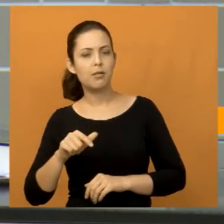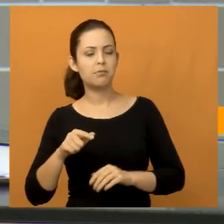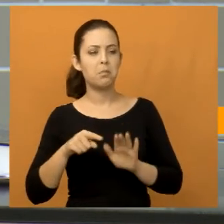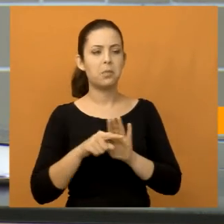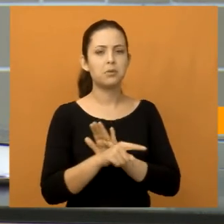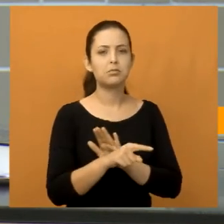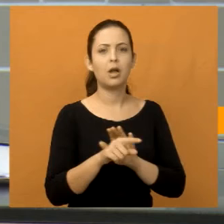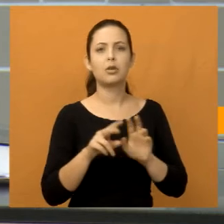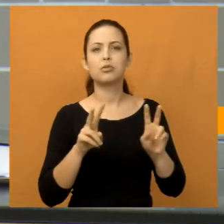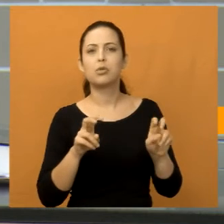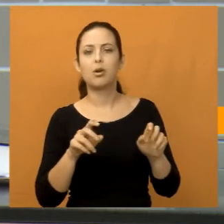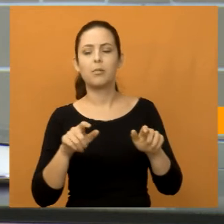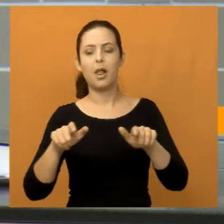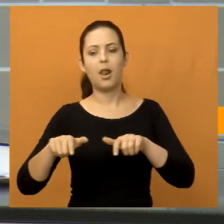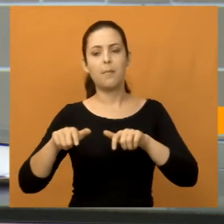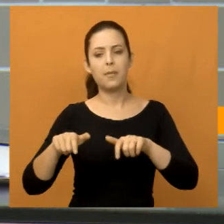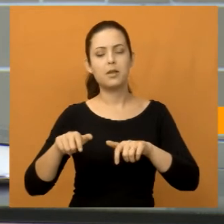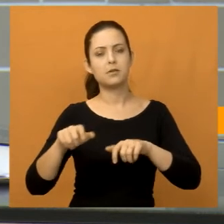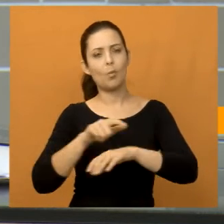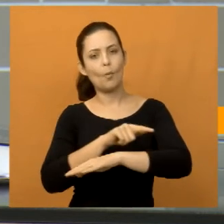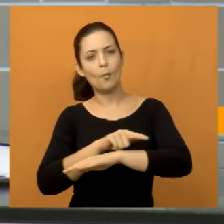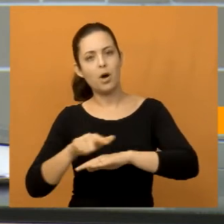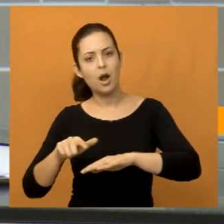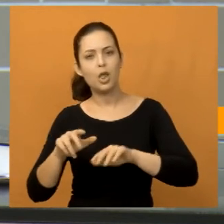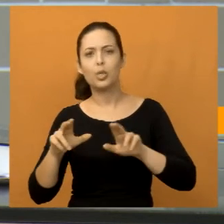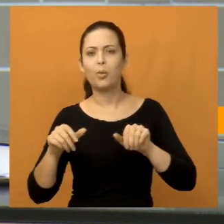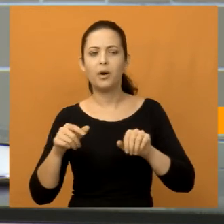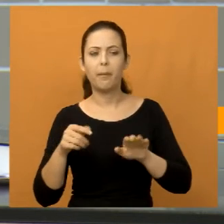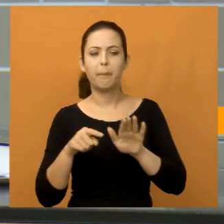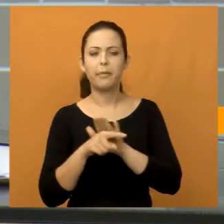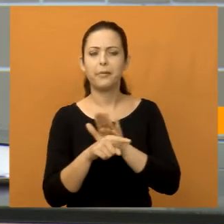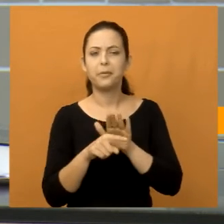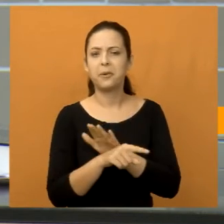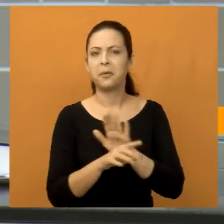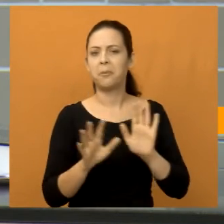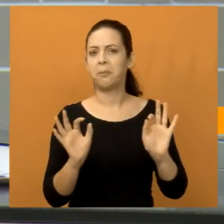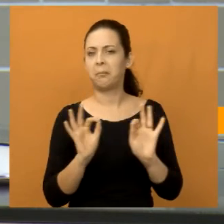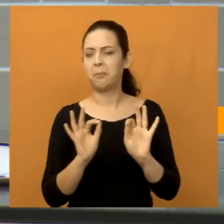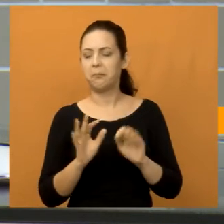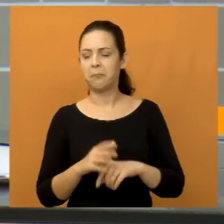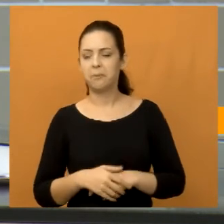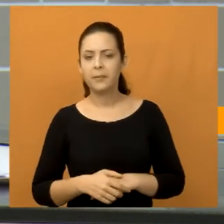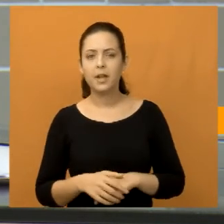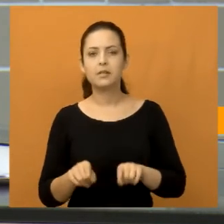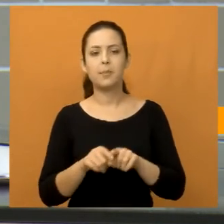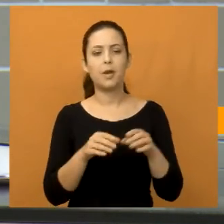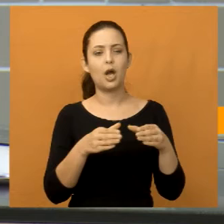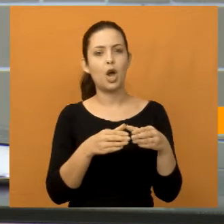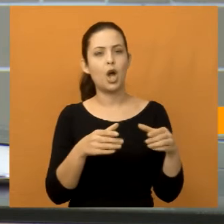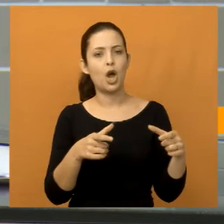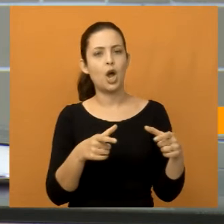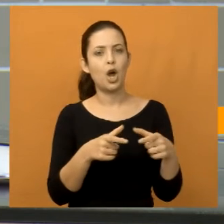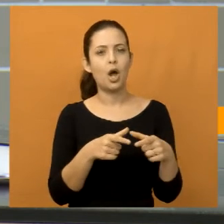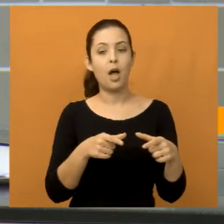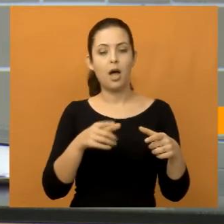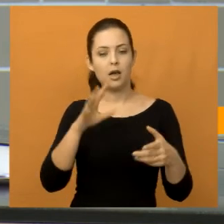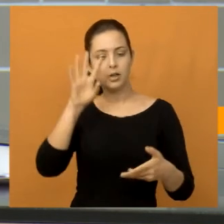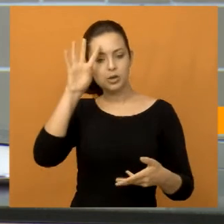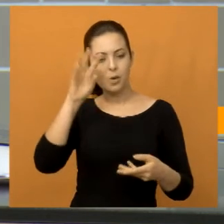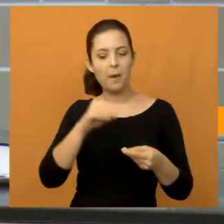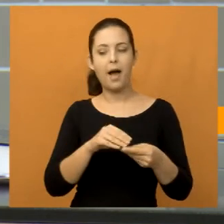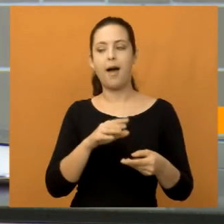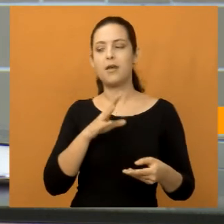sobre assuntos de capina e limpeza dos terrenos da fundação, e que a comissão de licitações só tomou conhecimento